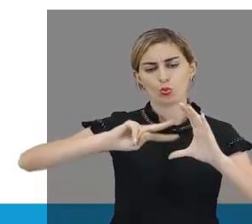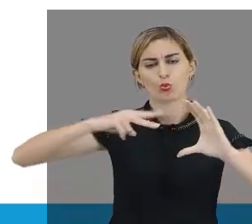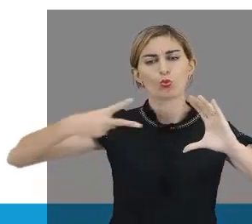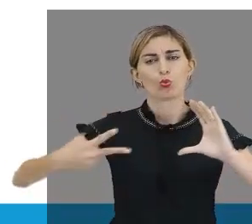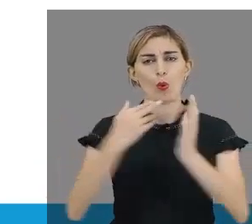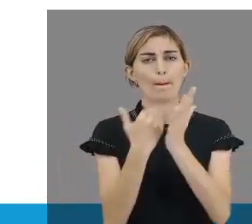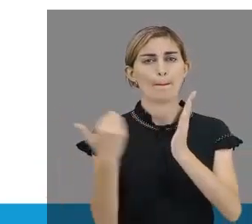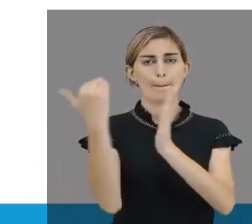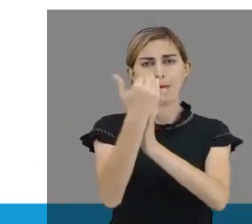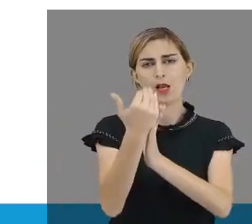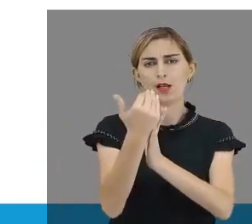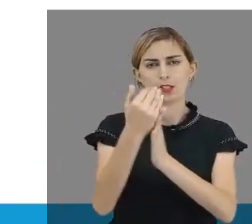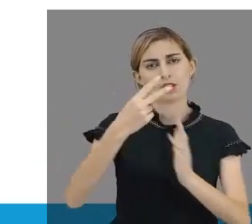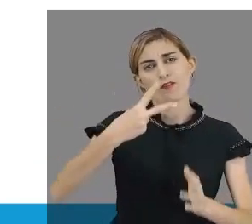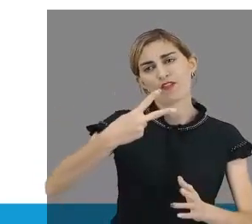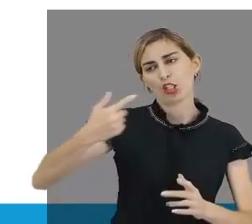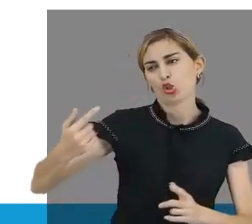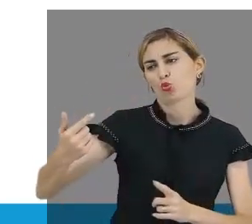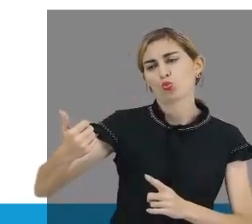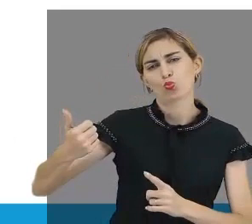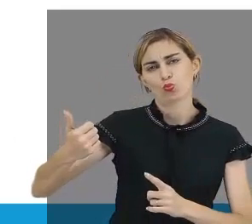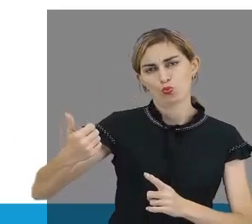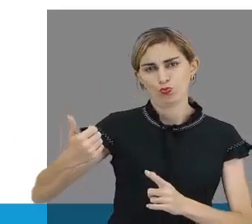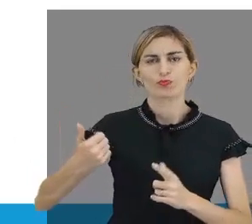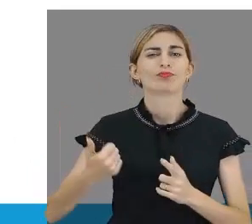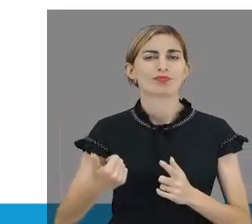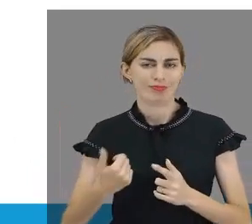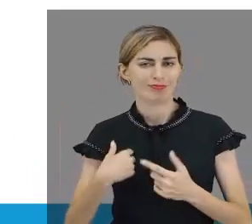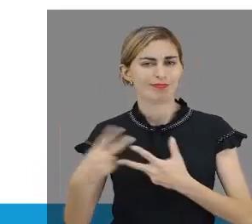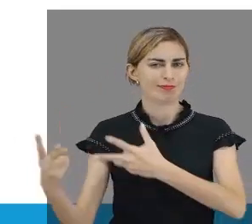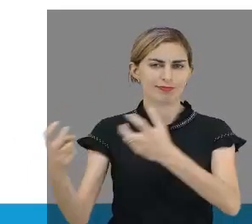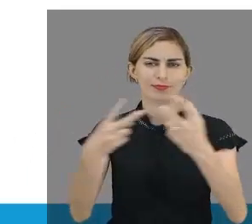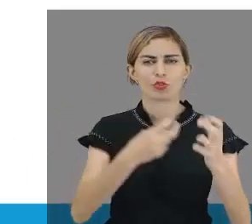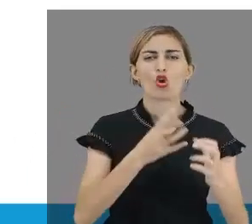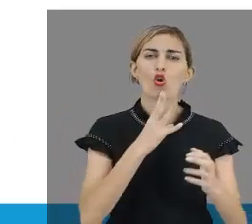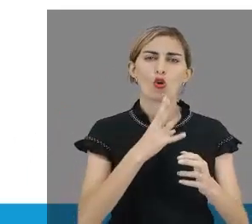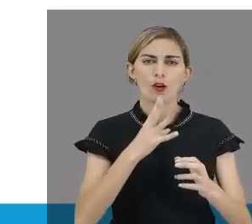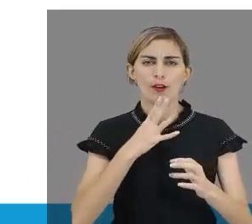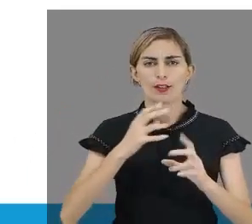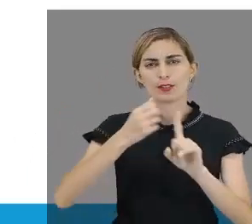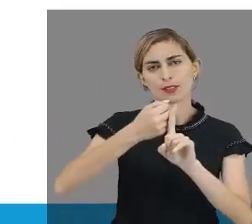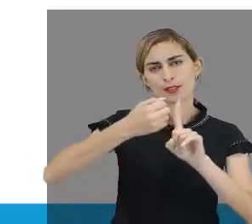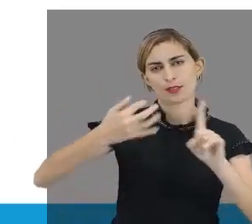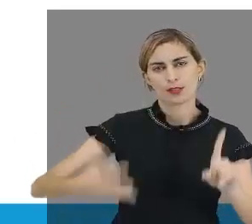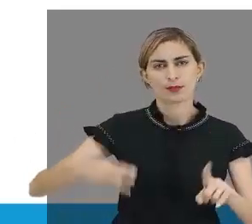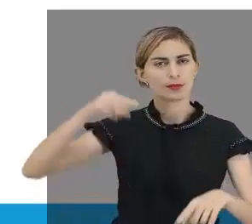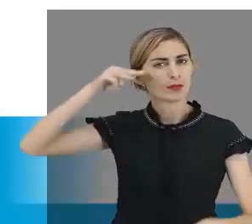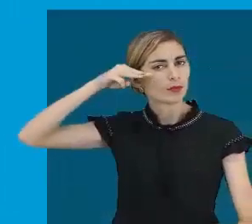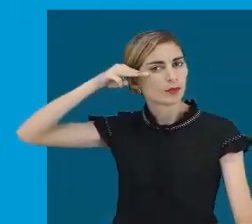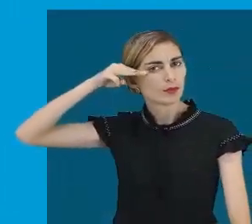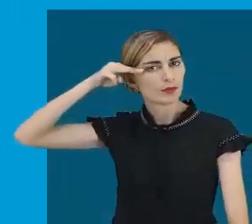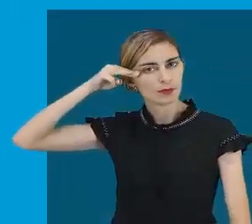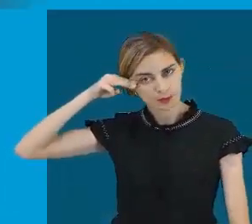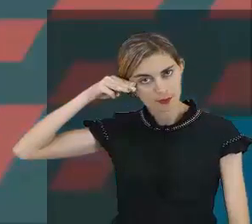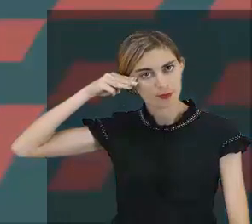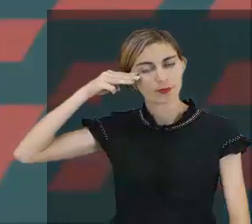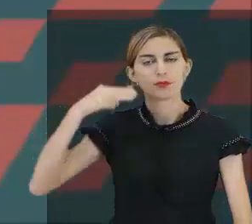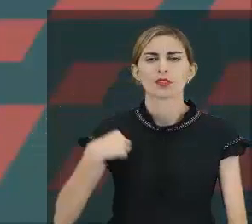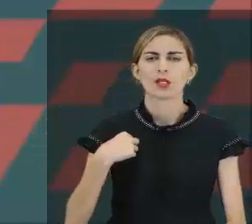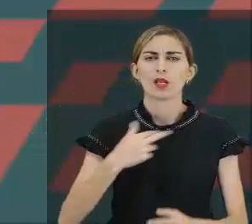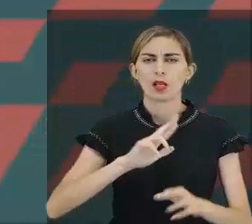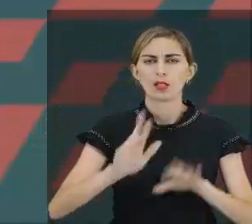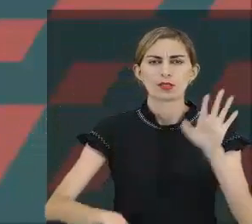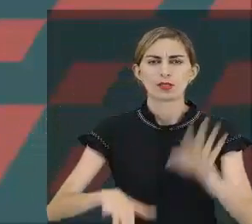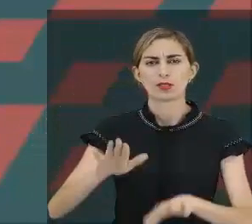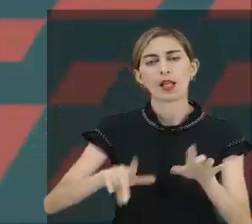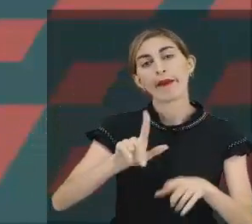cromossomo extra no cromossomo 21. Então, ficou conhecida como a síndrome de Down. Uma das